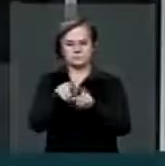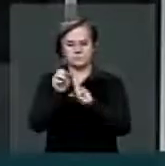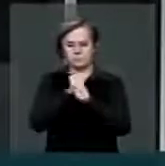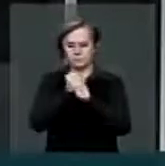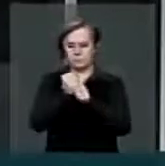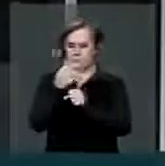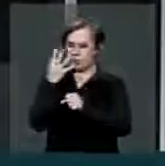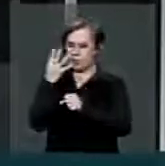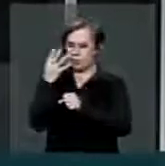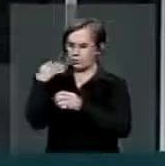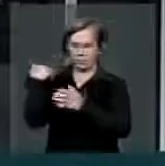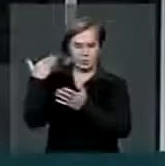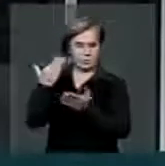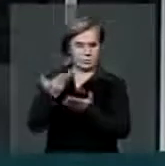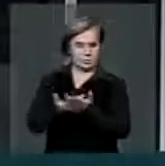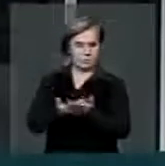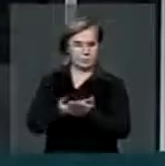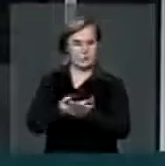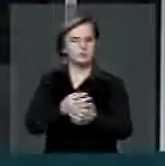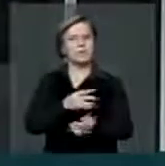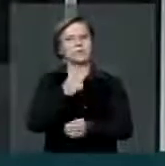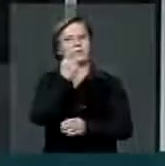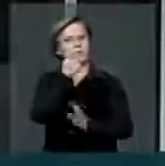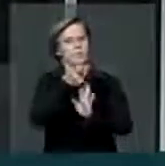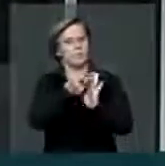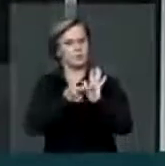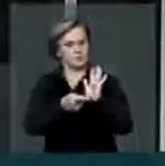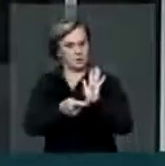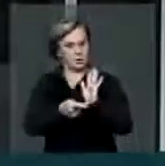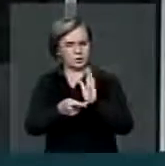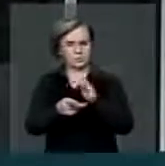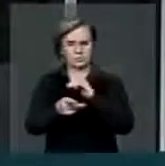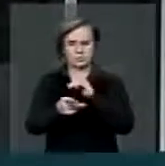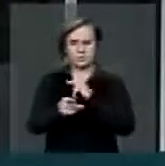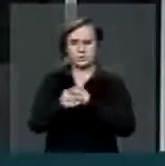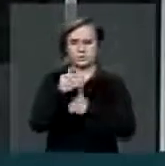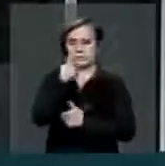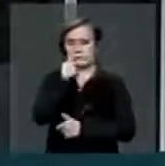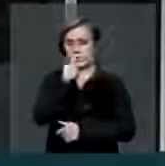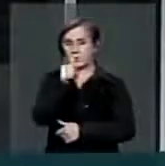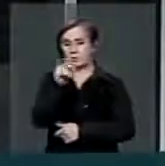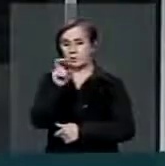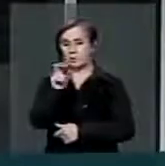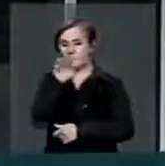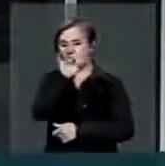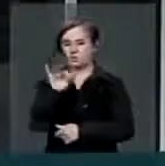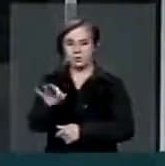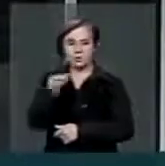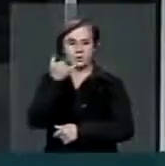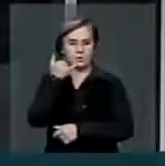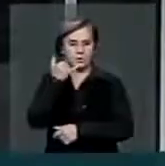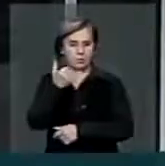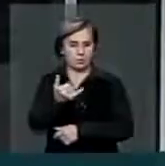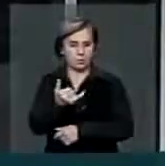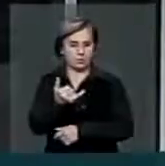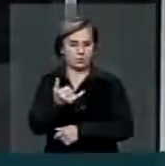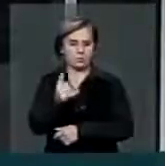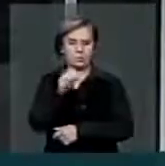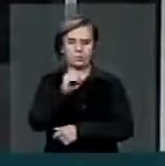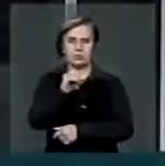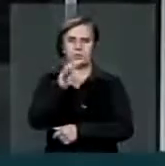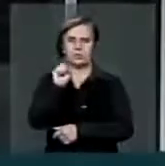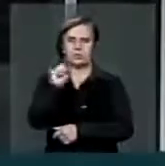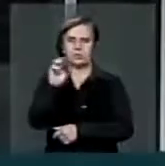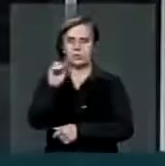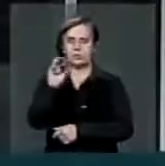anos, teve um projeto que recebeu cerca de 75% das ligações do 0800 da